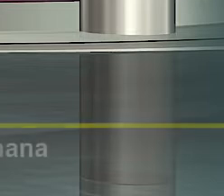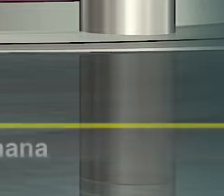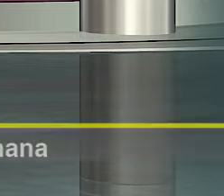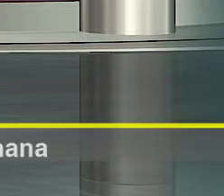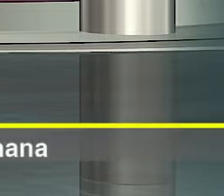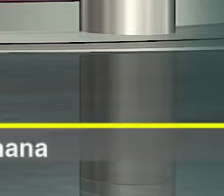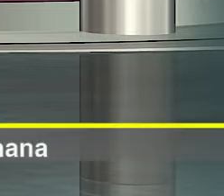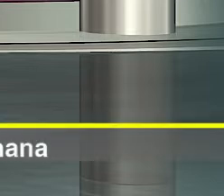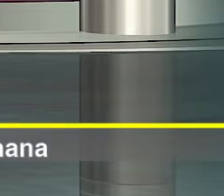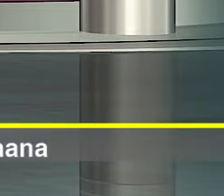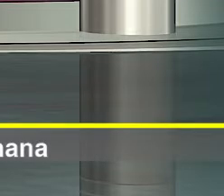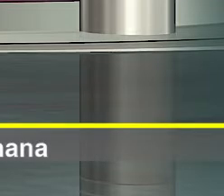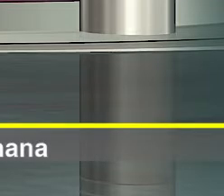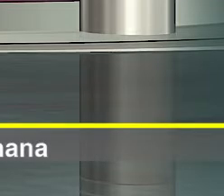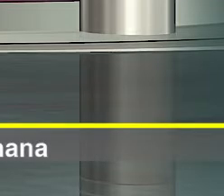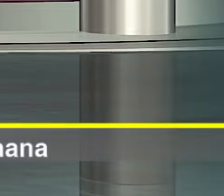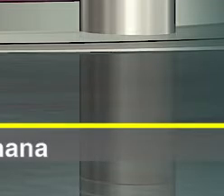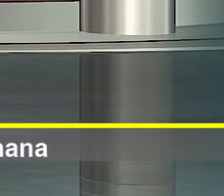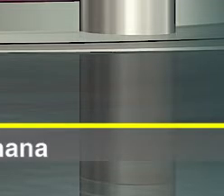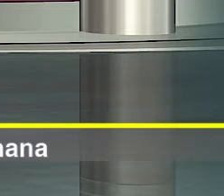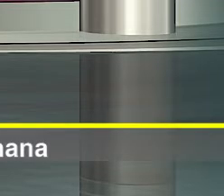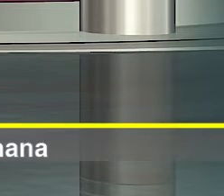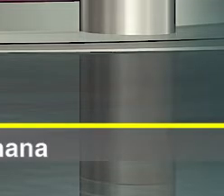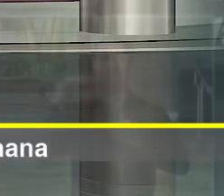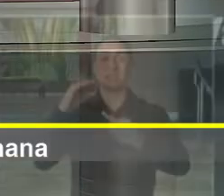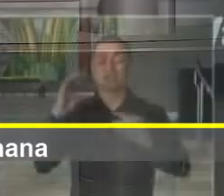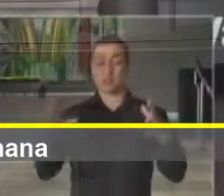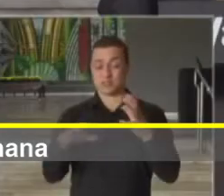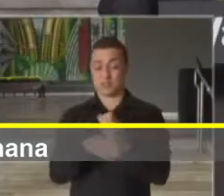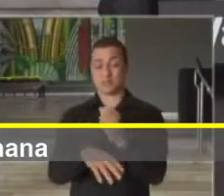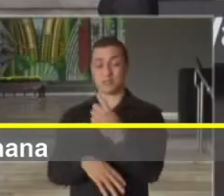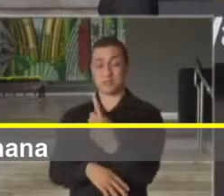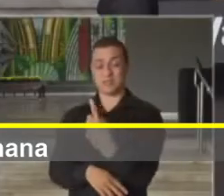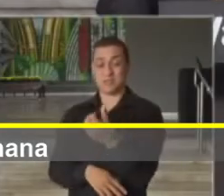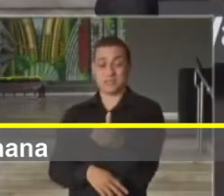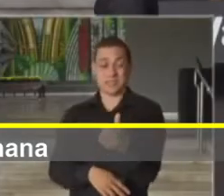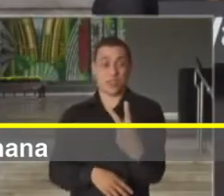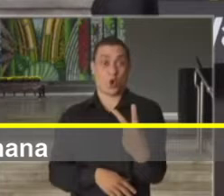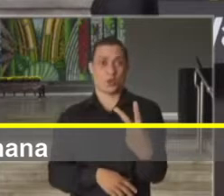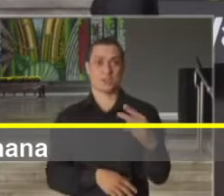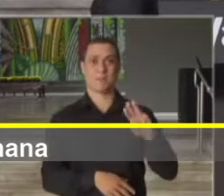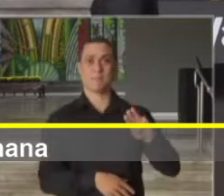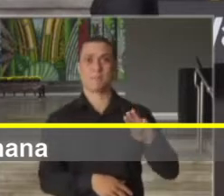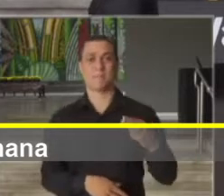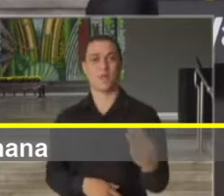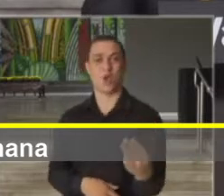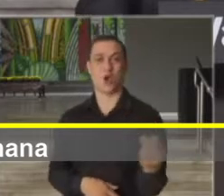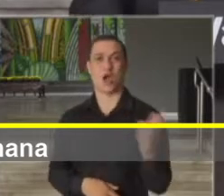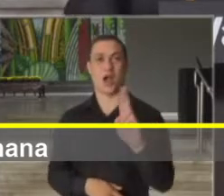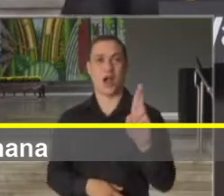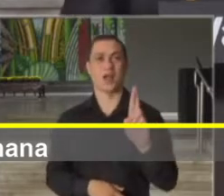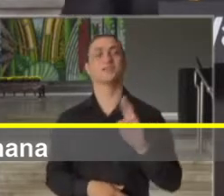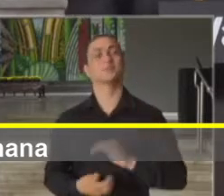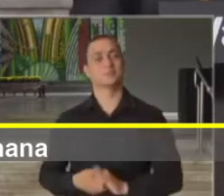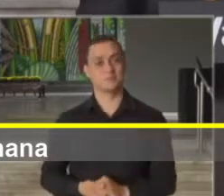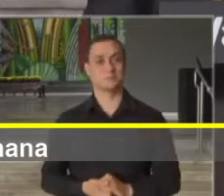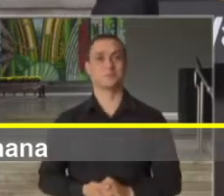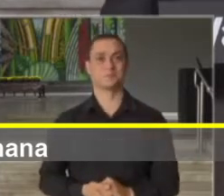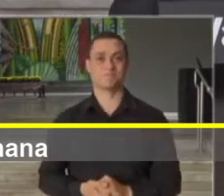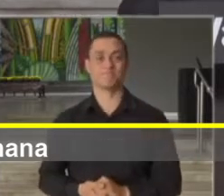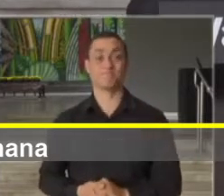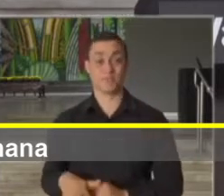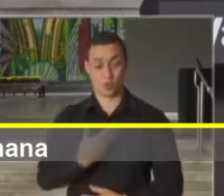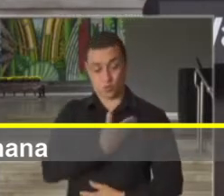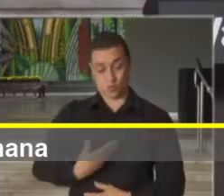de fechamento das atividades econômicas que manteve todas as regiões do estado na